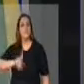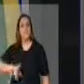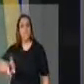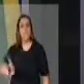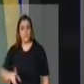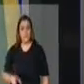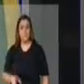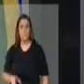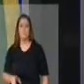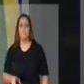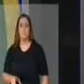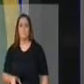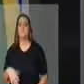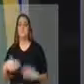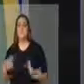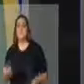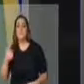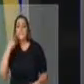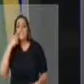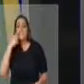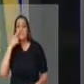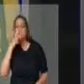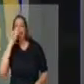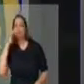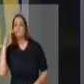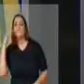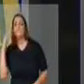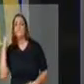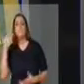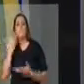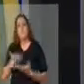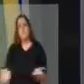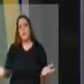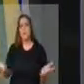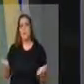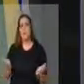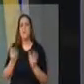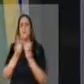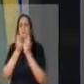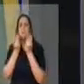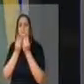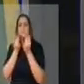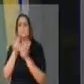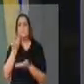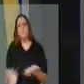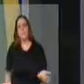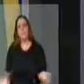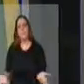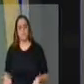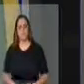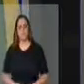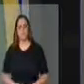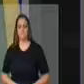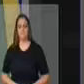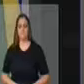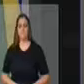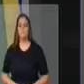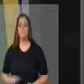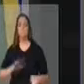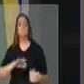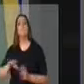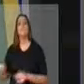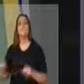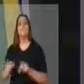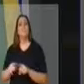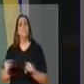esse estômago, seu olfato e seu paladar também acabam ficando comprometidos. Nas alterações